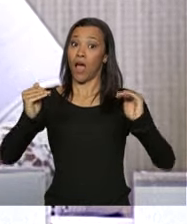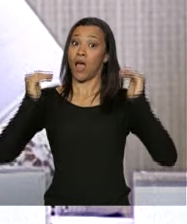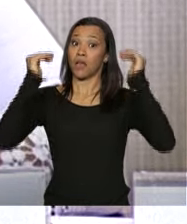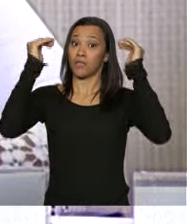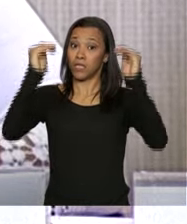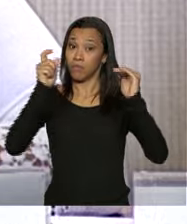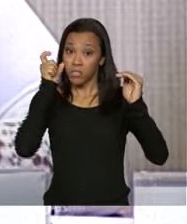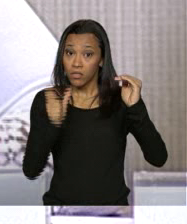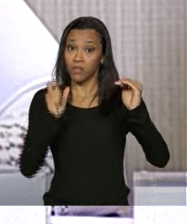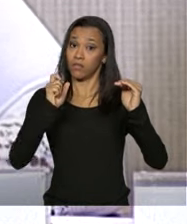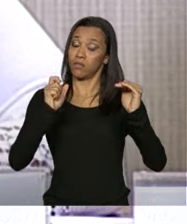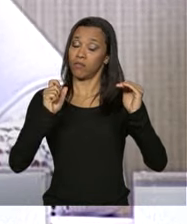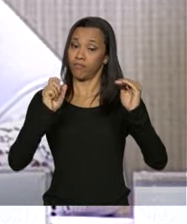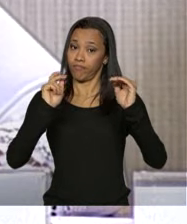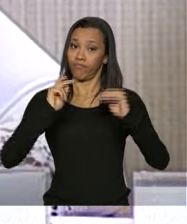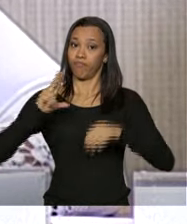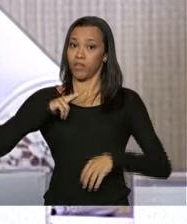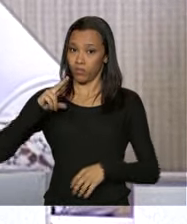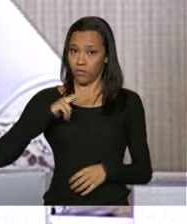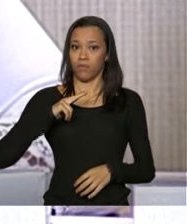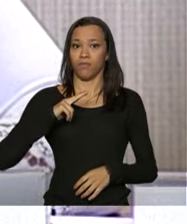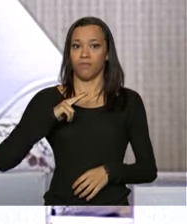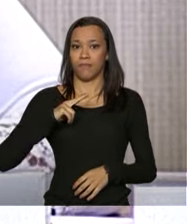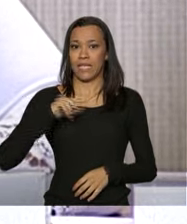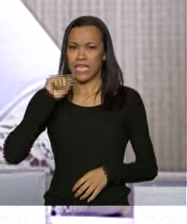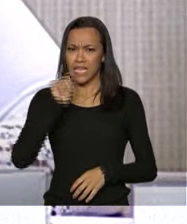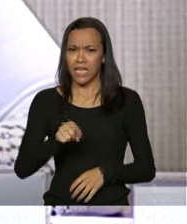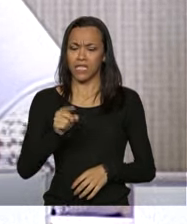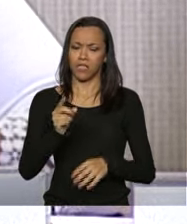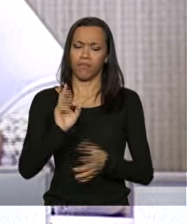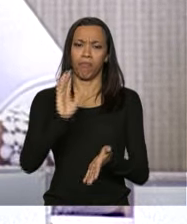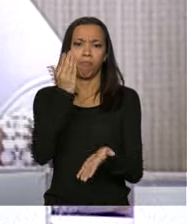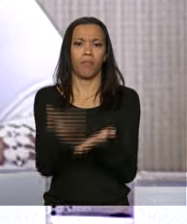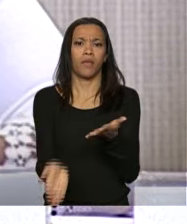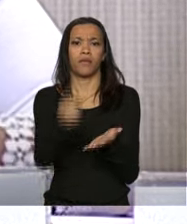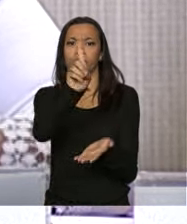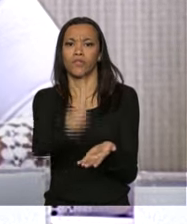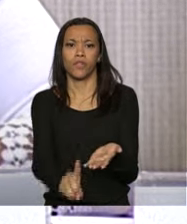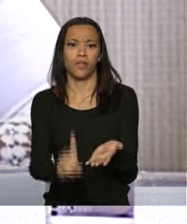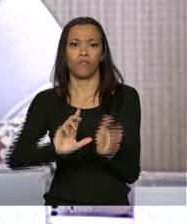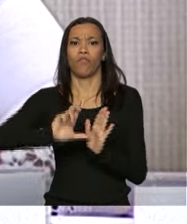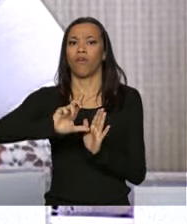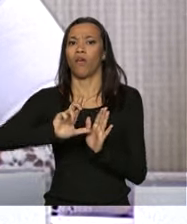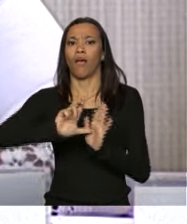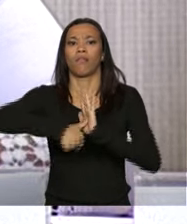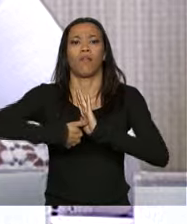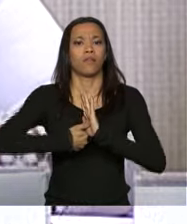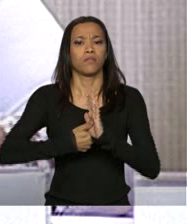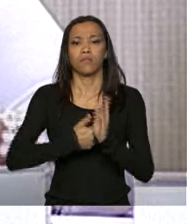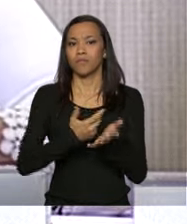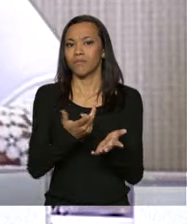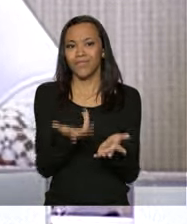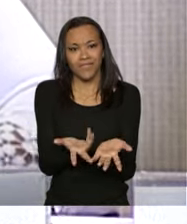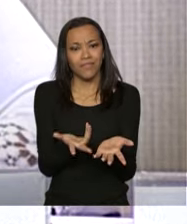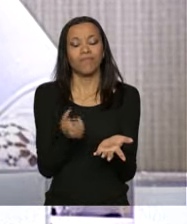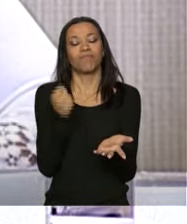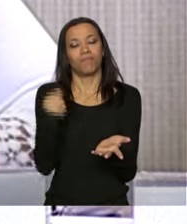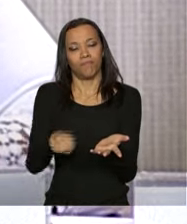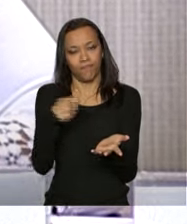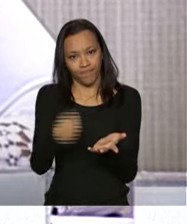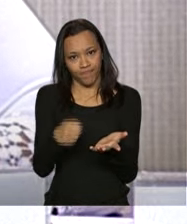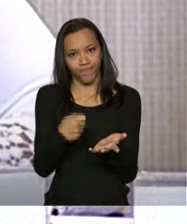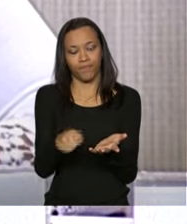interesse, né? E essa pauta de retrocesso de direito é uma pauta que precisa tá eh